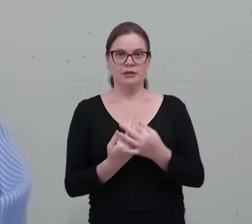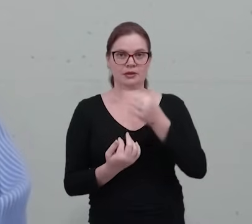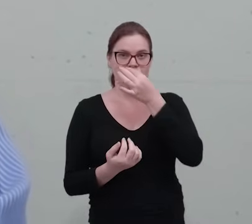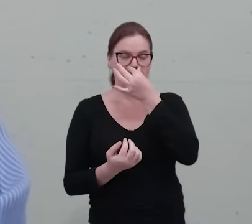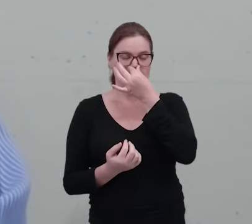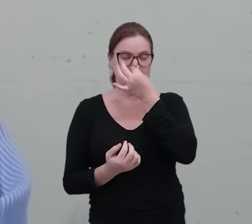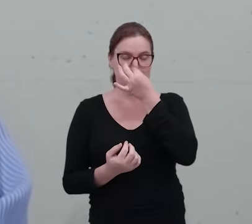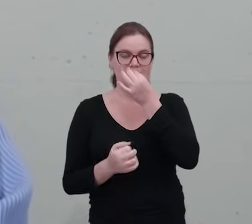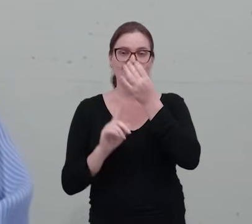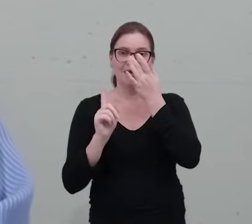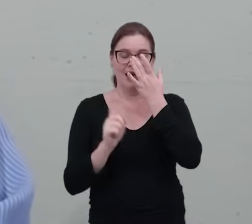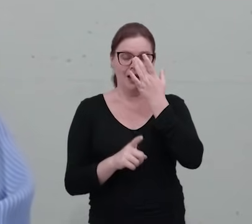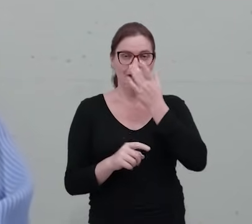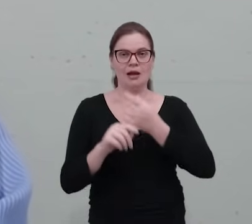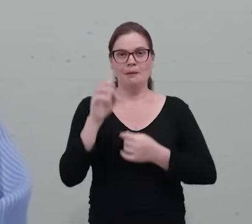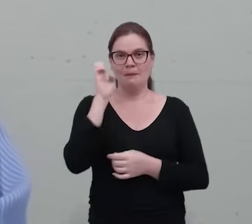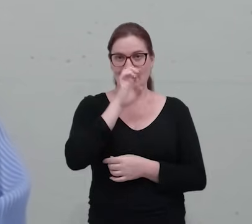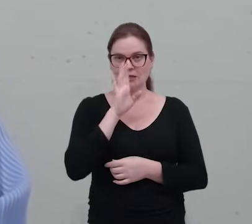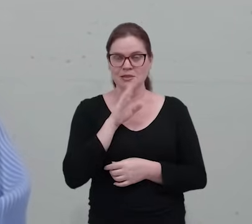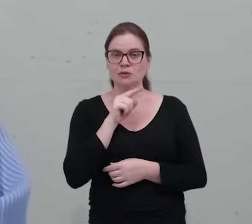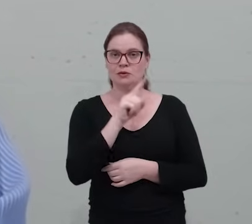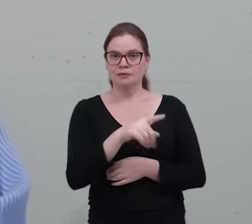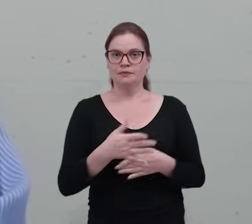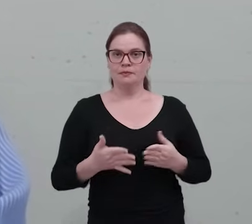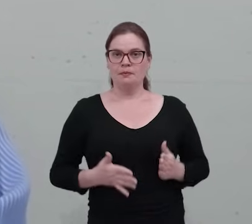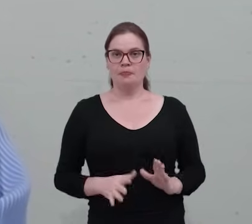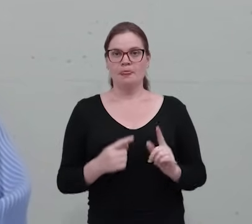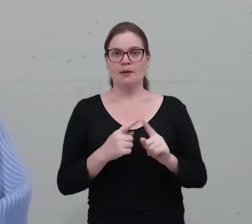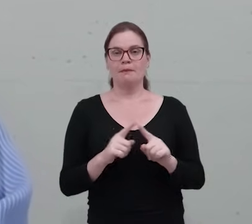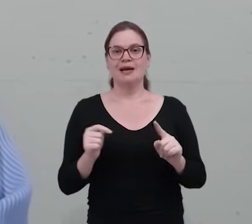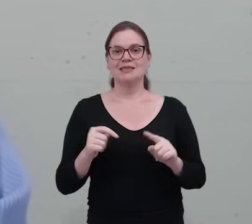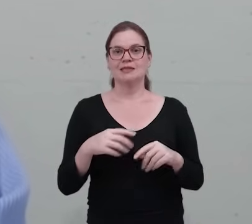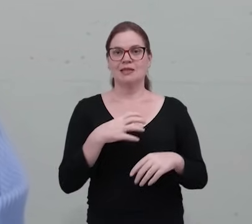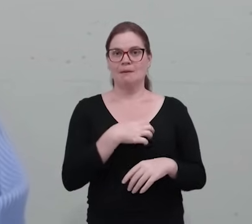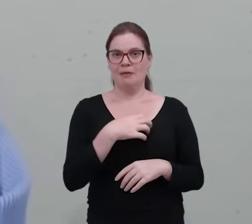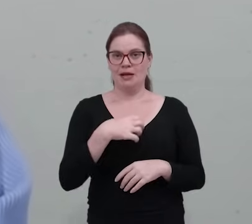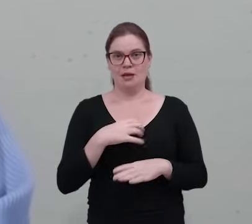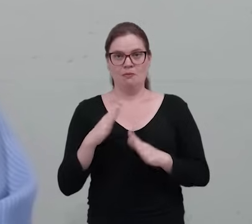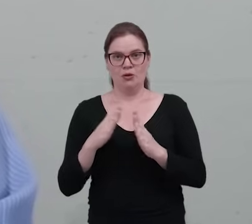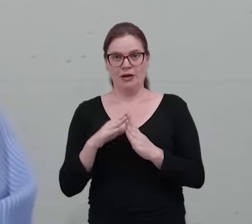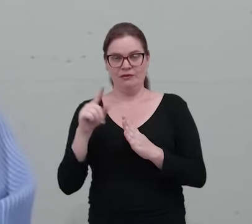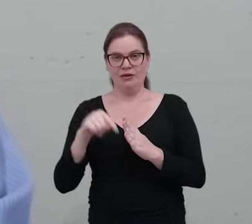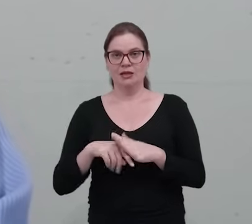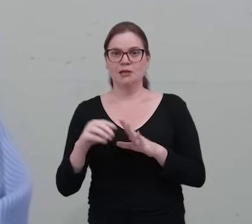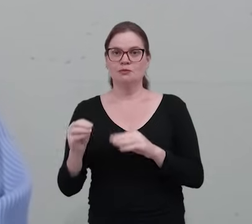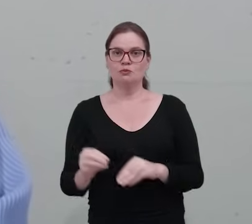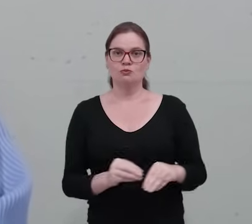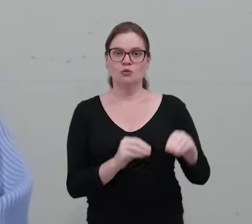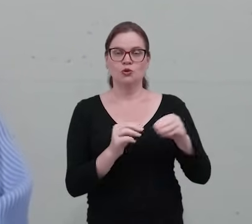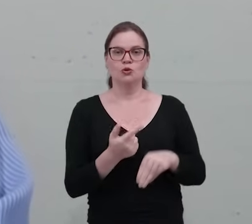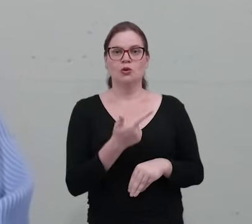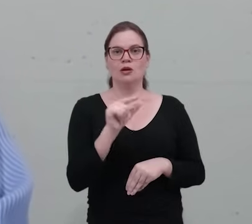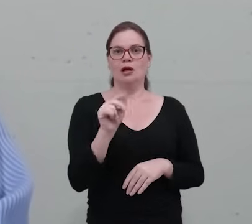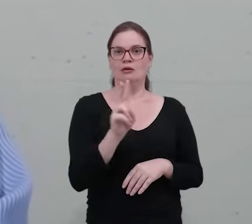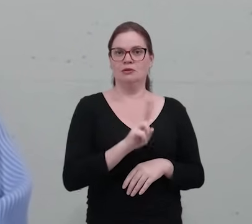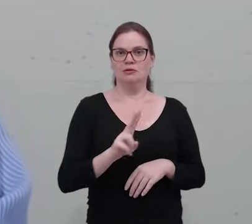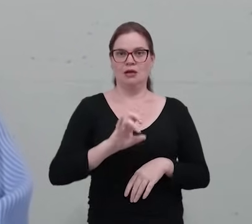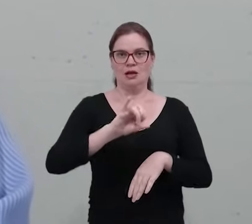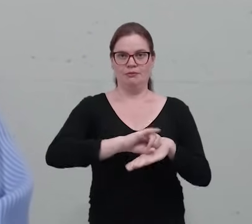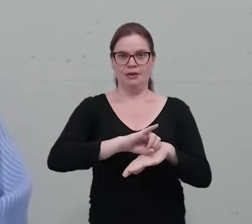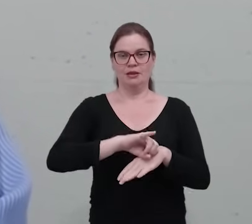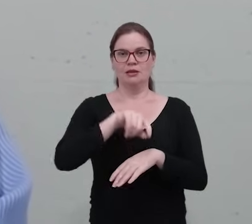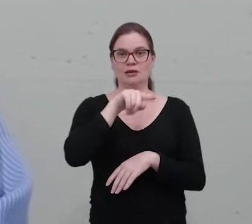família de brasileiros que havia se mudado da Bahia para Caracas, né,